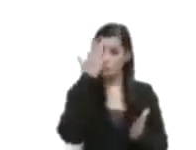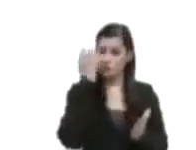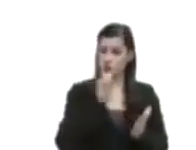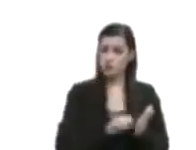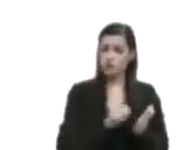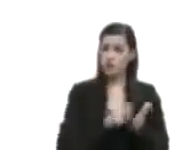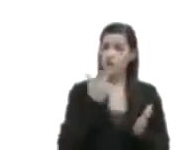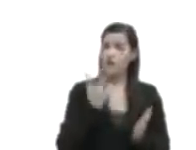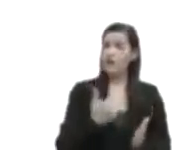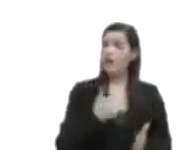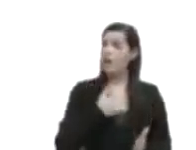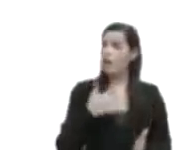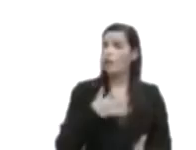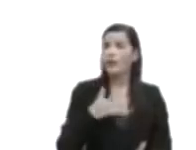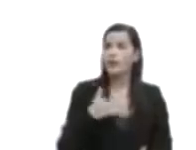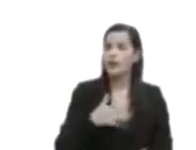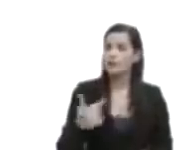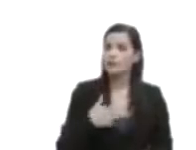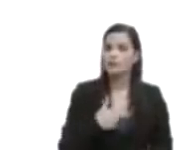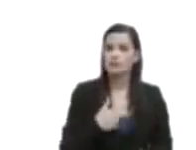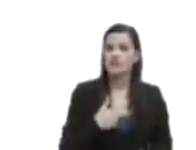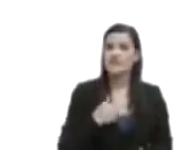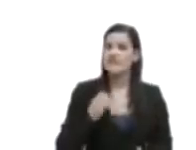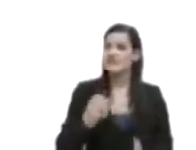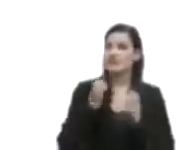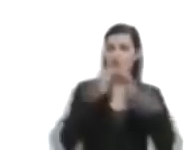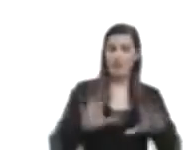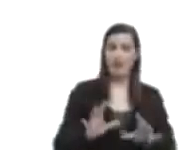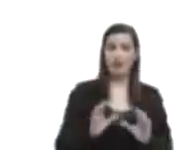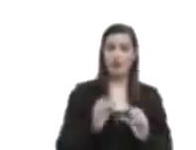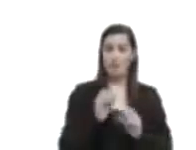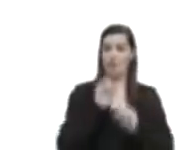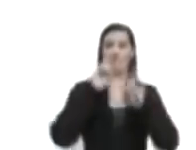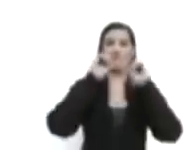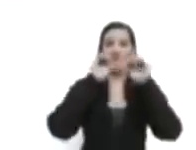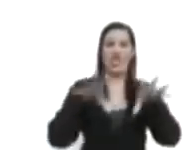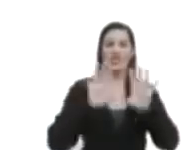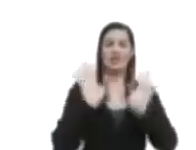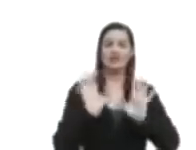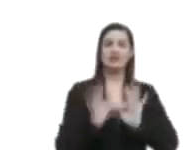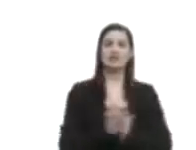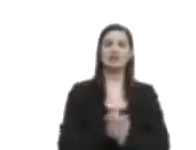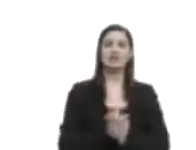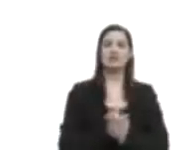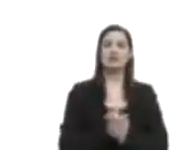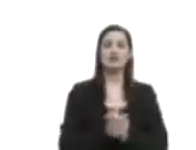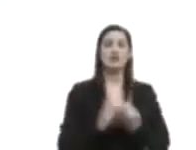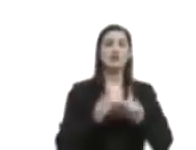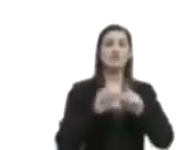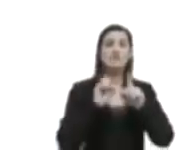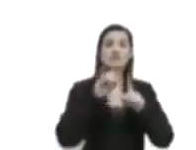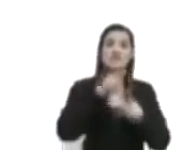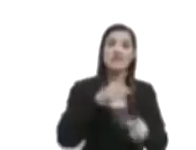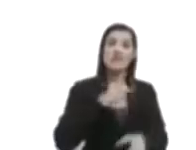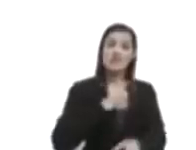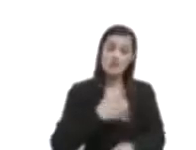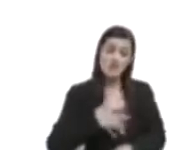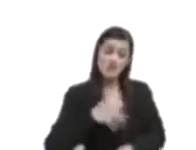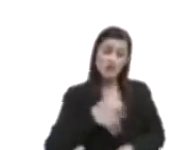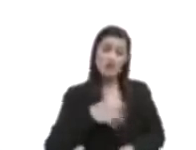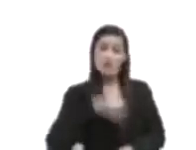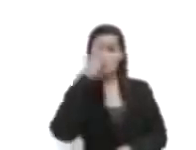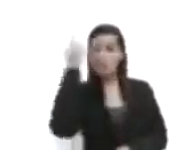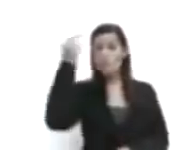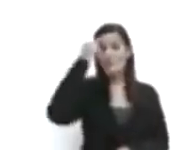chato, daquele funcionário terrível? Você tem? Tenho. Pregue para eles, anuncie